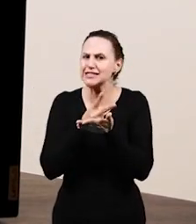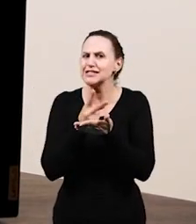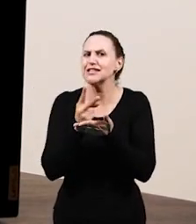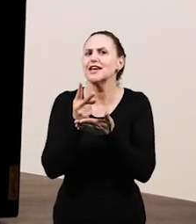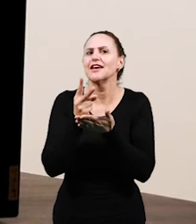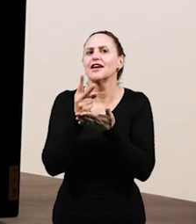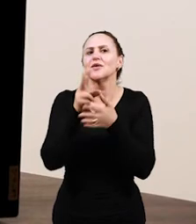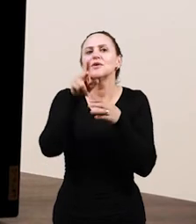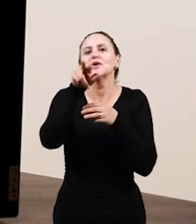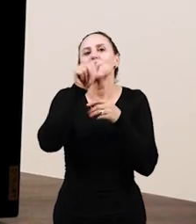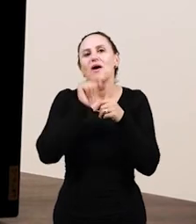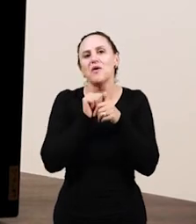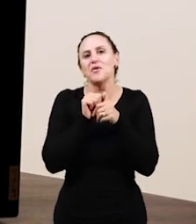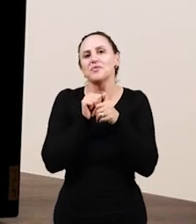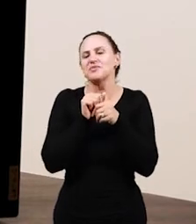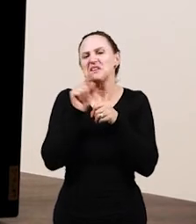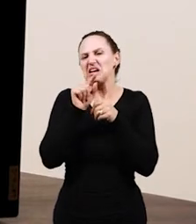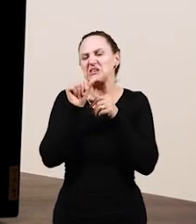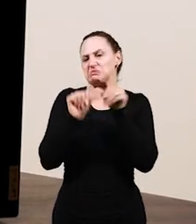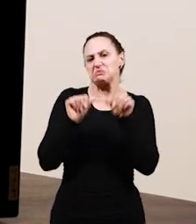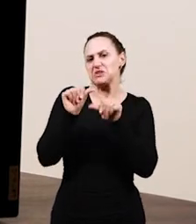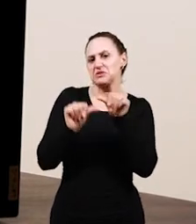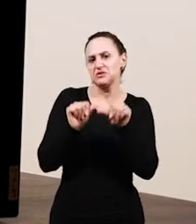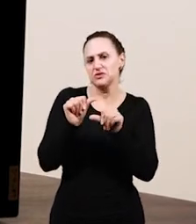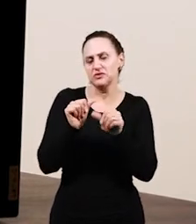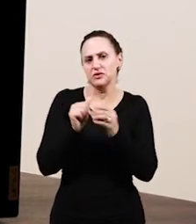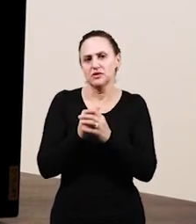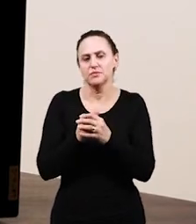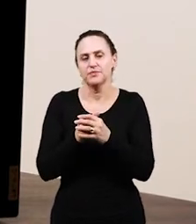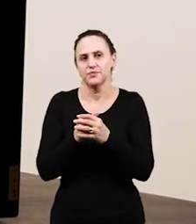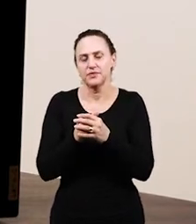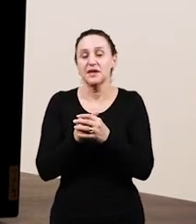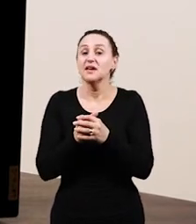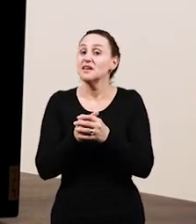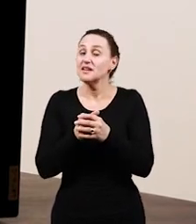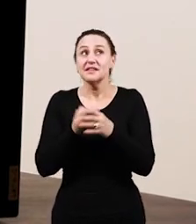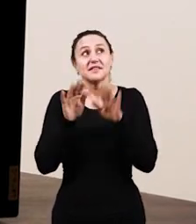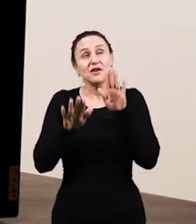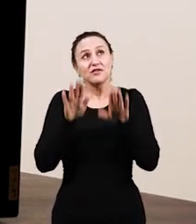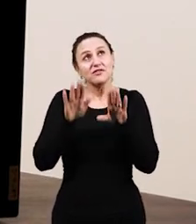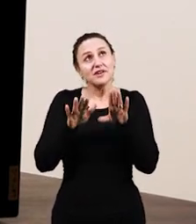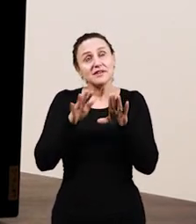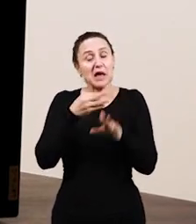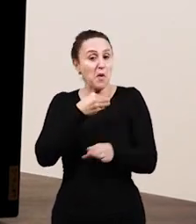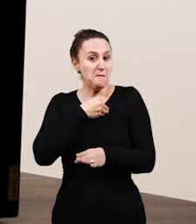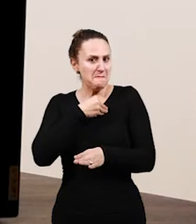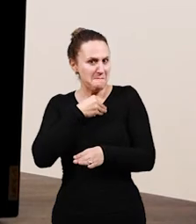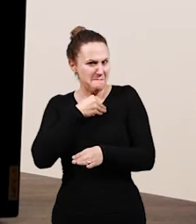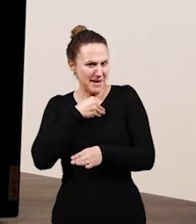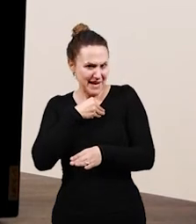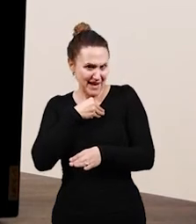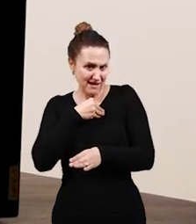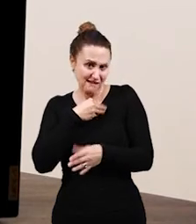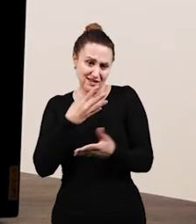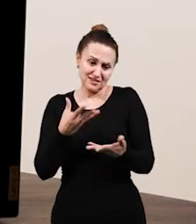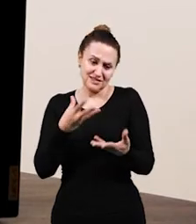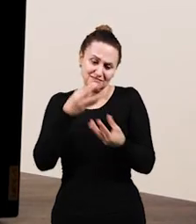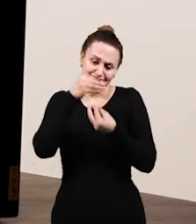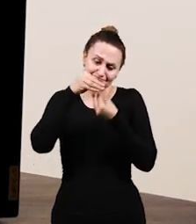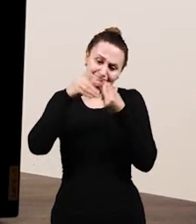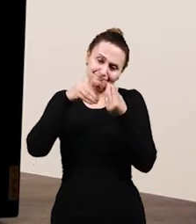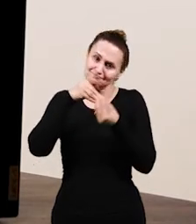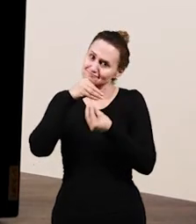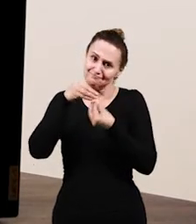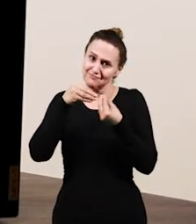ela não se transforma né talvez esse seja um dos pecados dos seus ir né dizer que a língua é homogênea